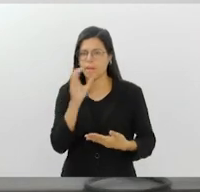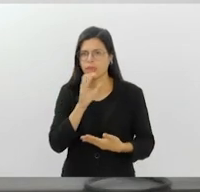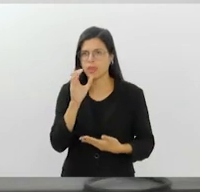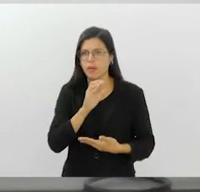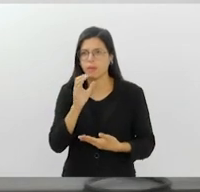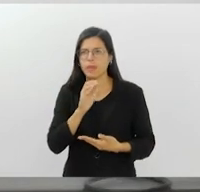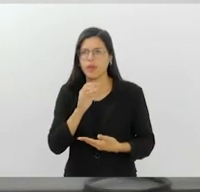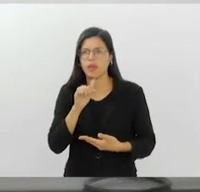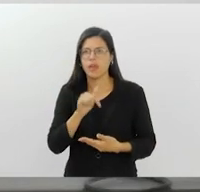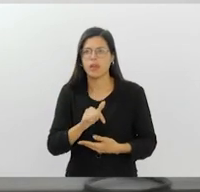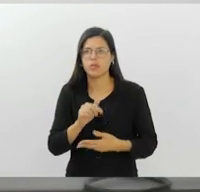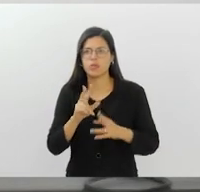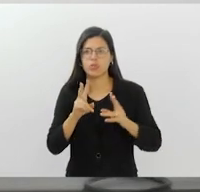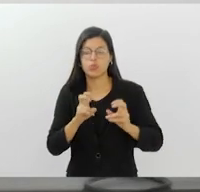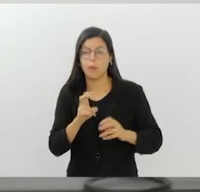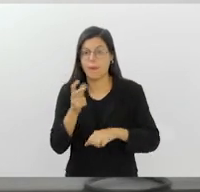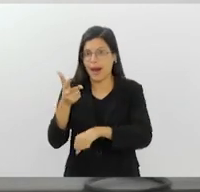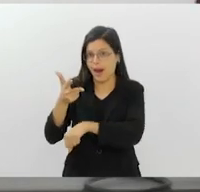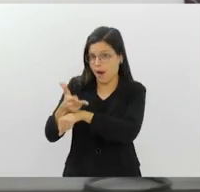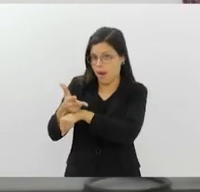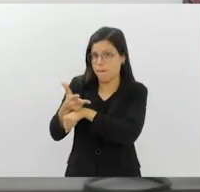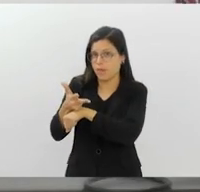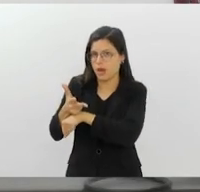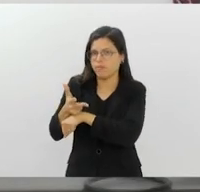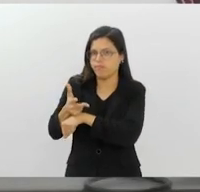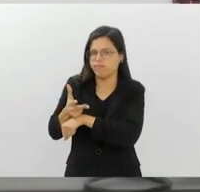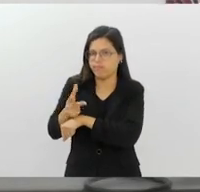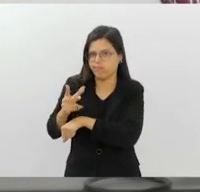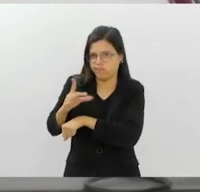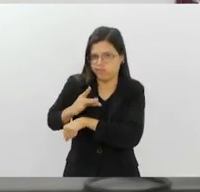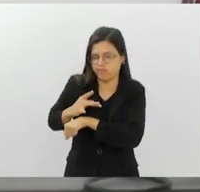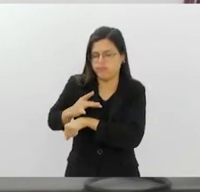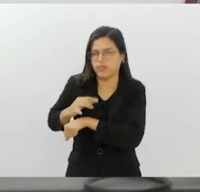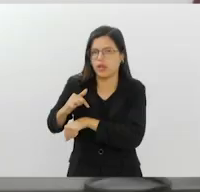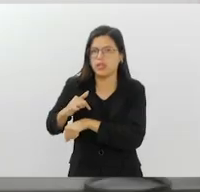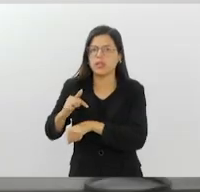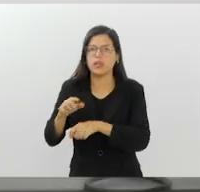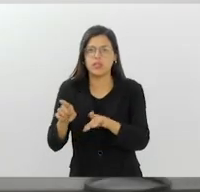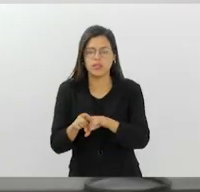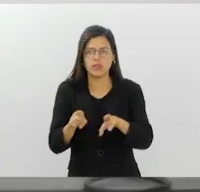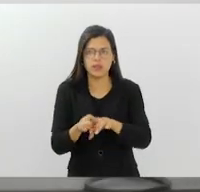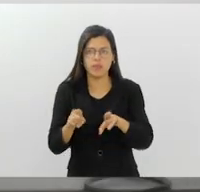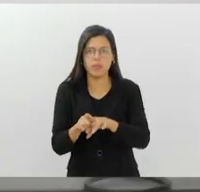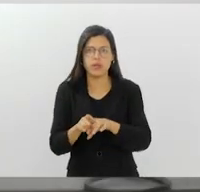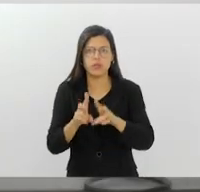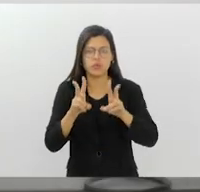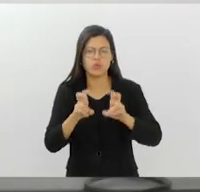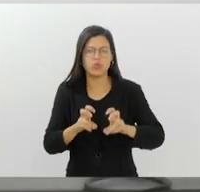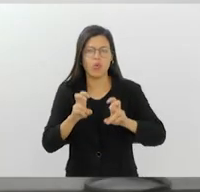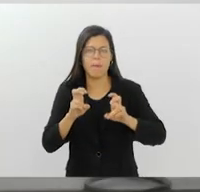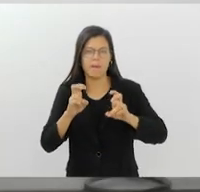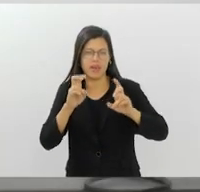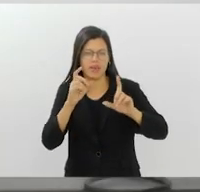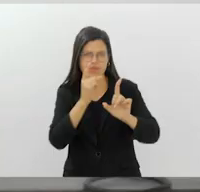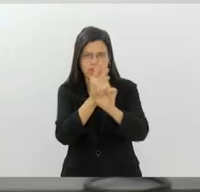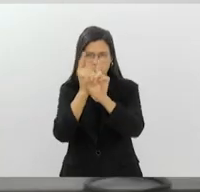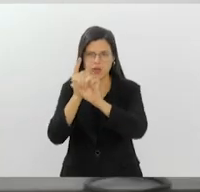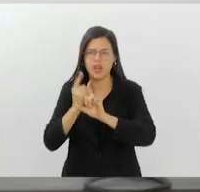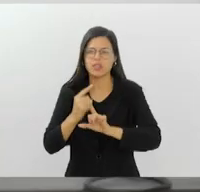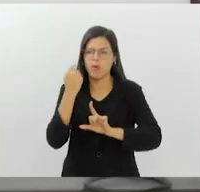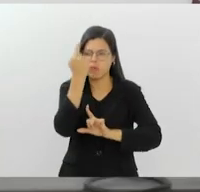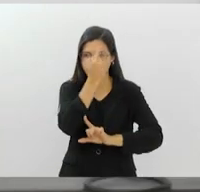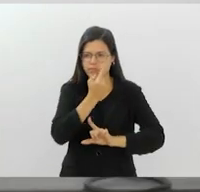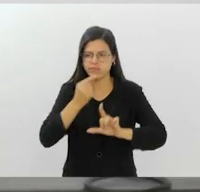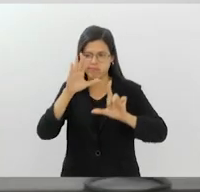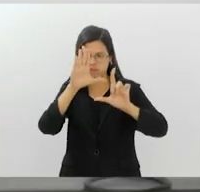câmara nos uniformes e aiv da prisão por ros reconhecimento fotográfico ceseg teve uma participação também